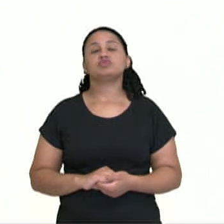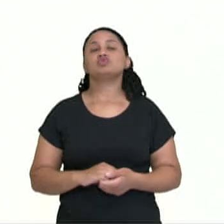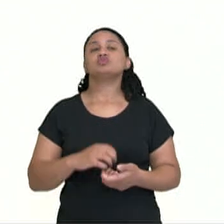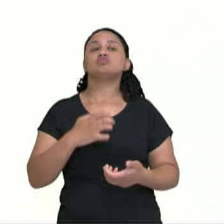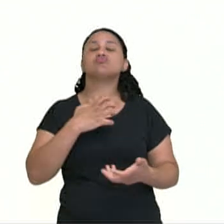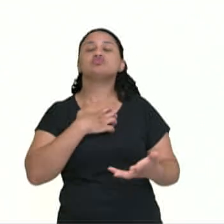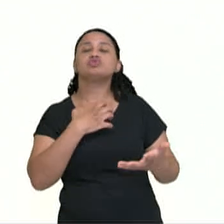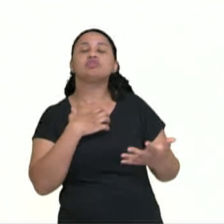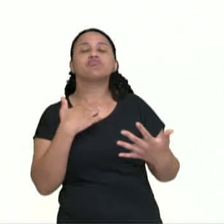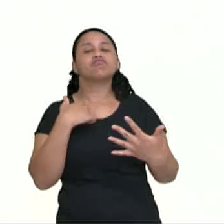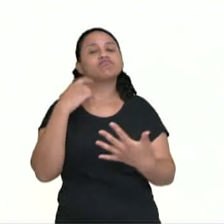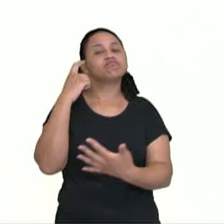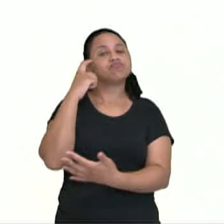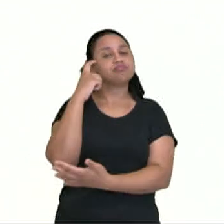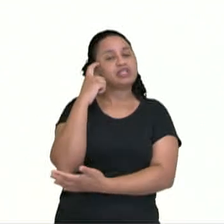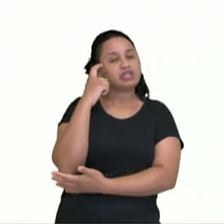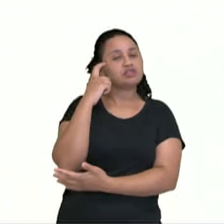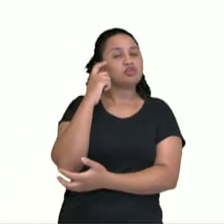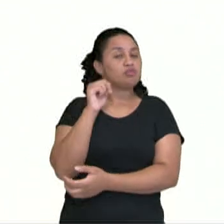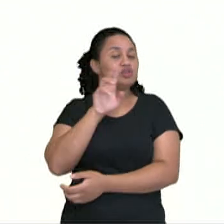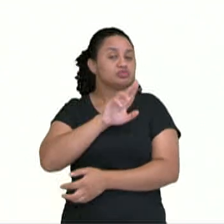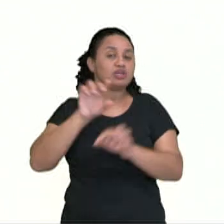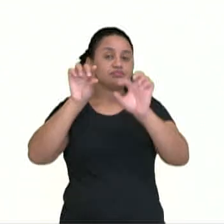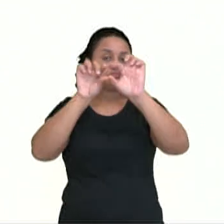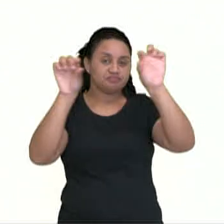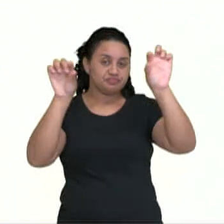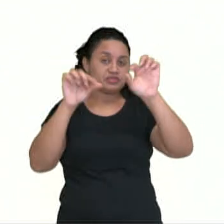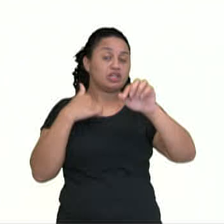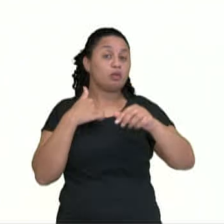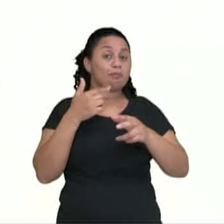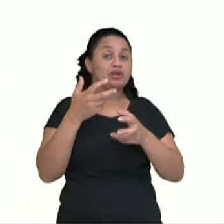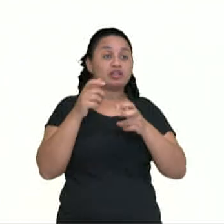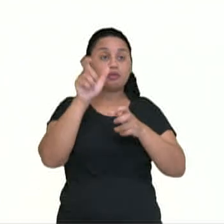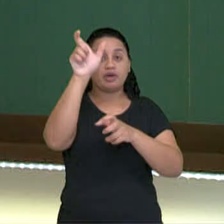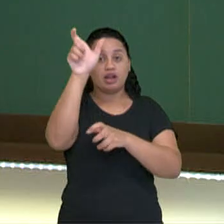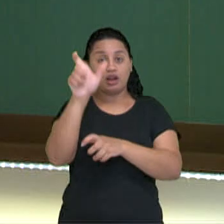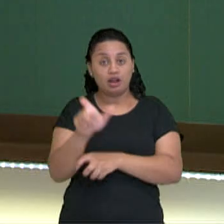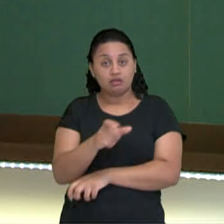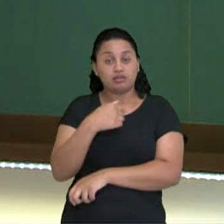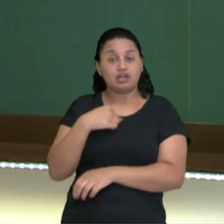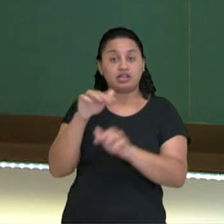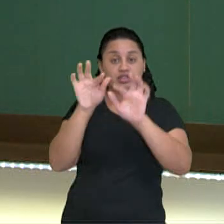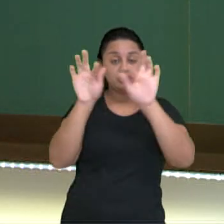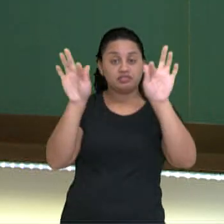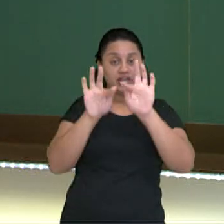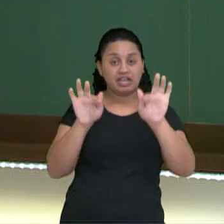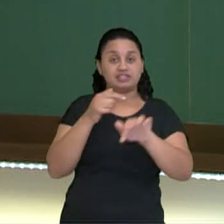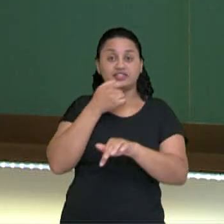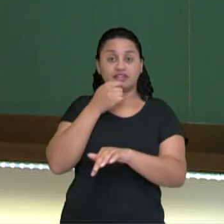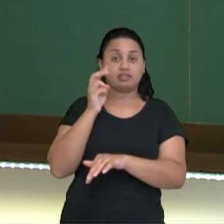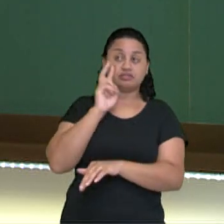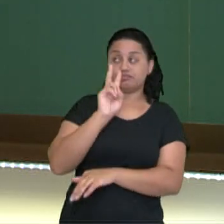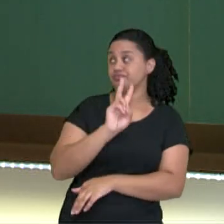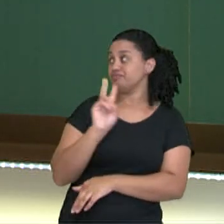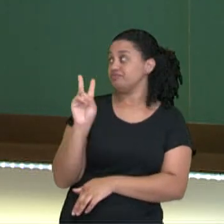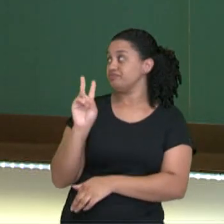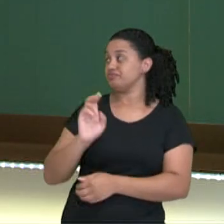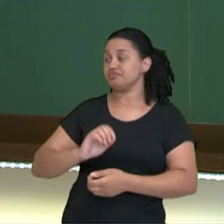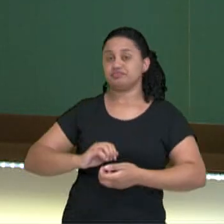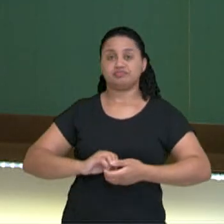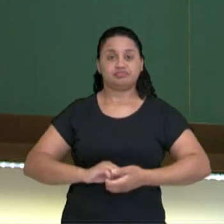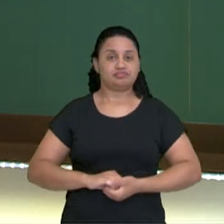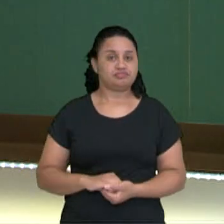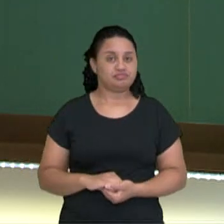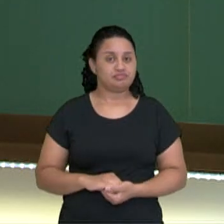eu penso, você pode usar essa afirmação. Personally, I think or I believe.